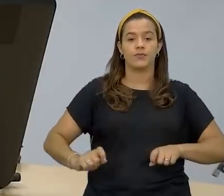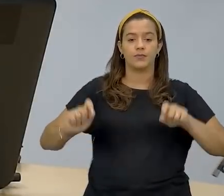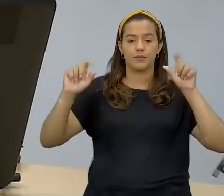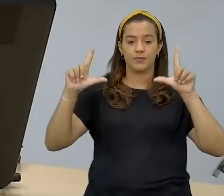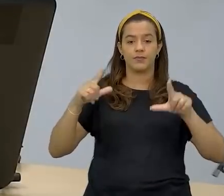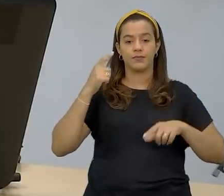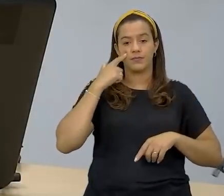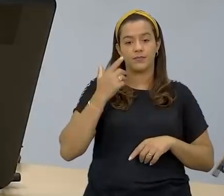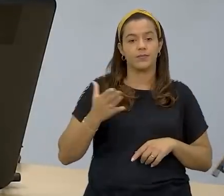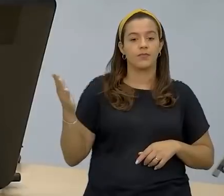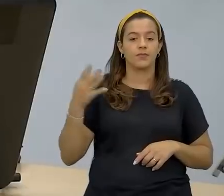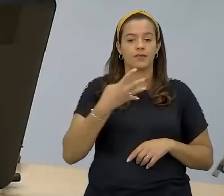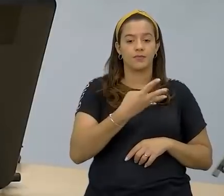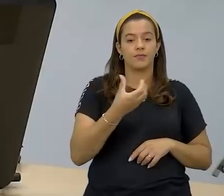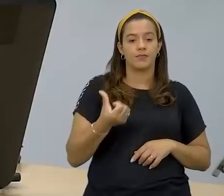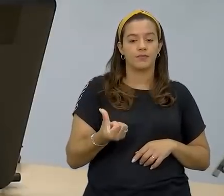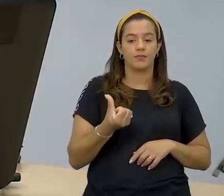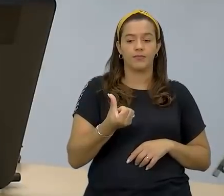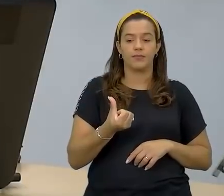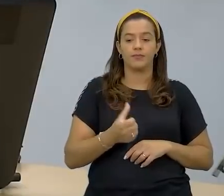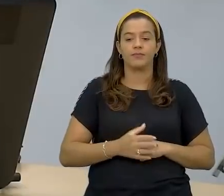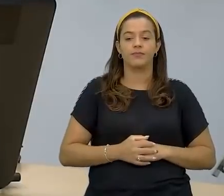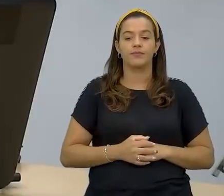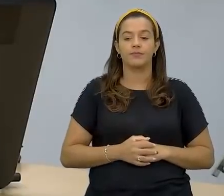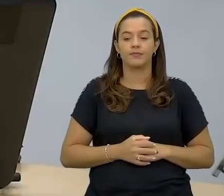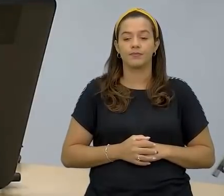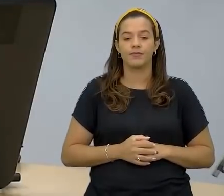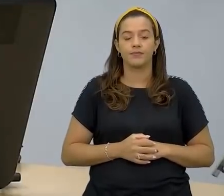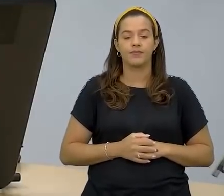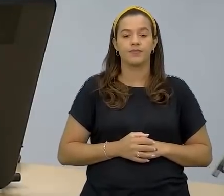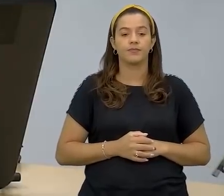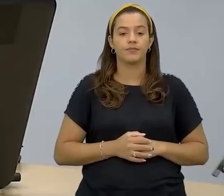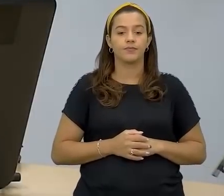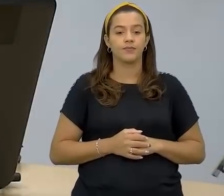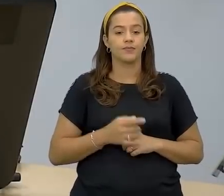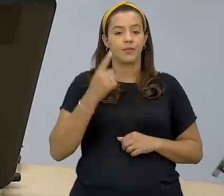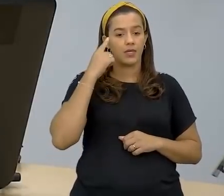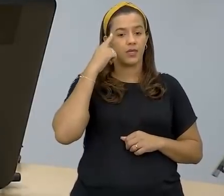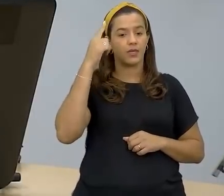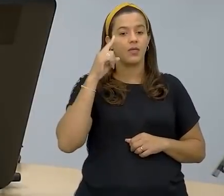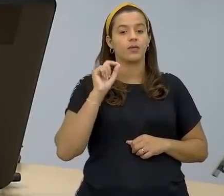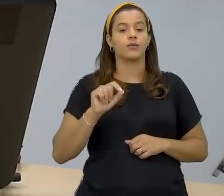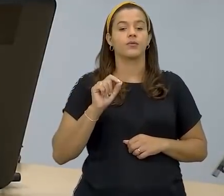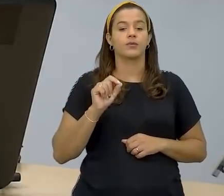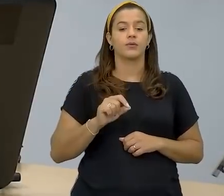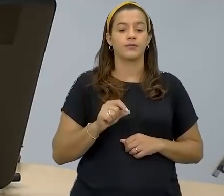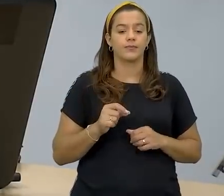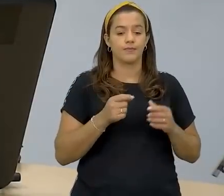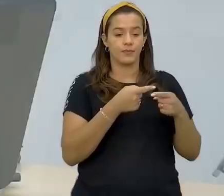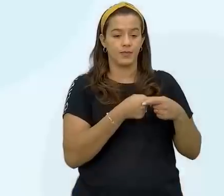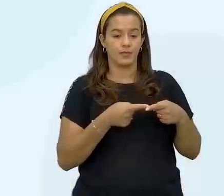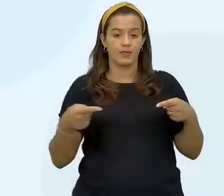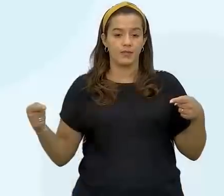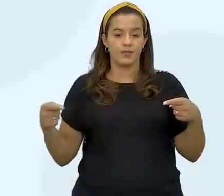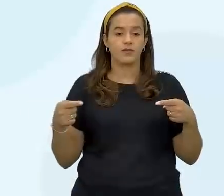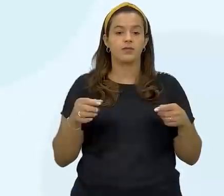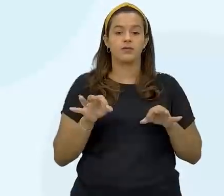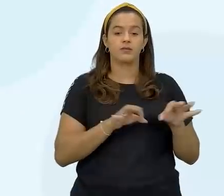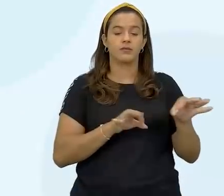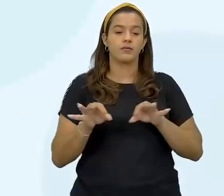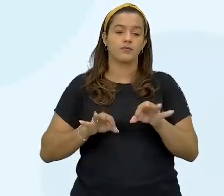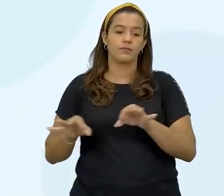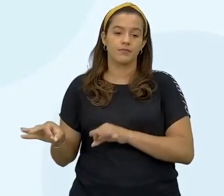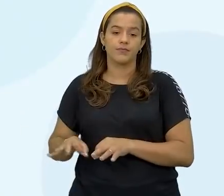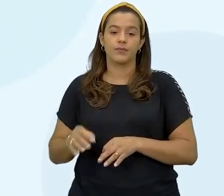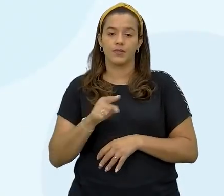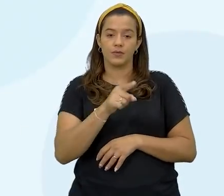na tela o slide 46, por favor. Então, a ideia é assim... que essa semana aí vocês realizem, né,